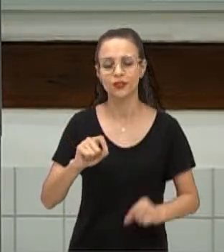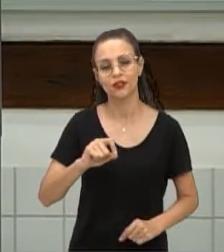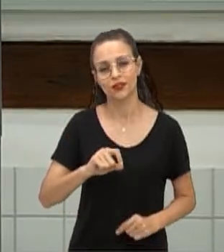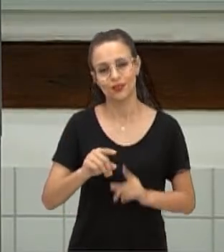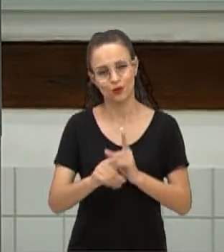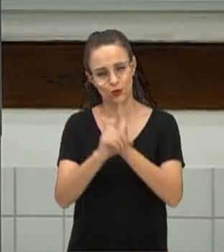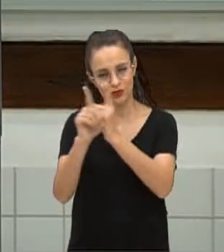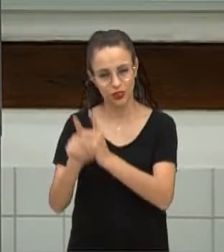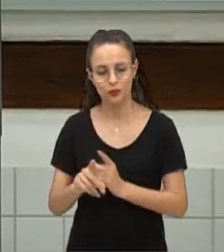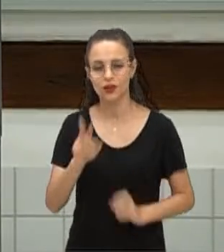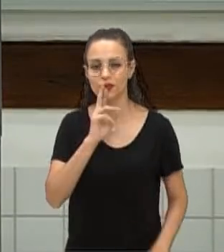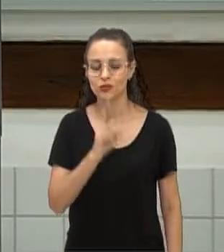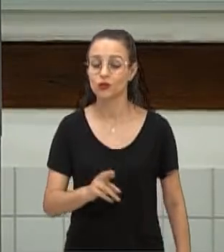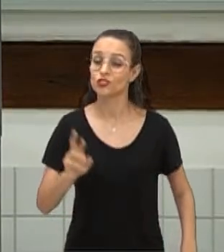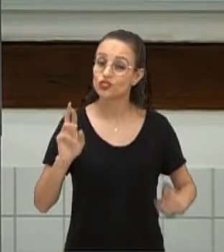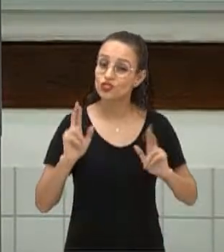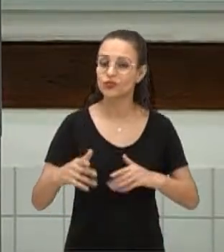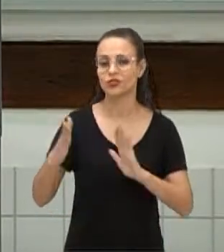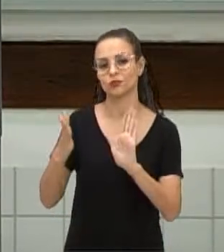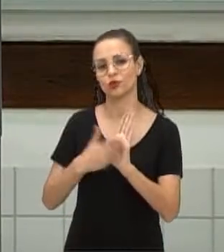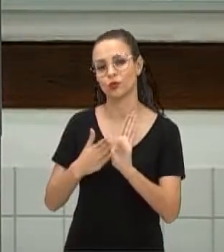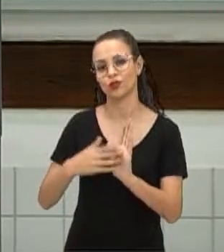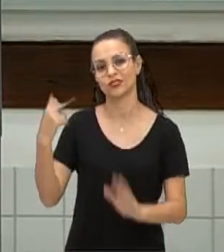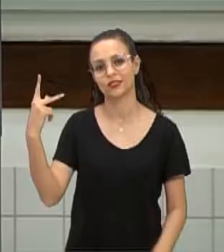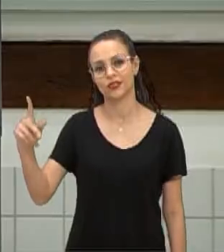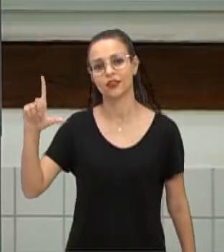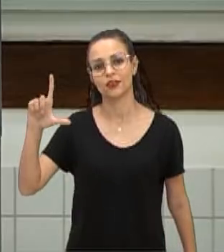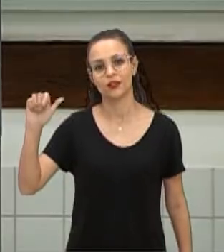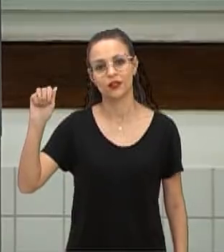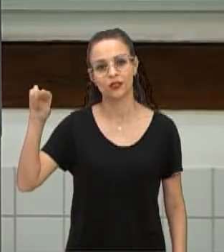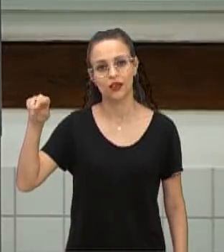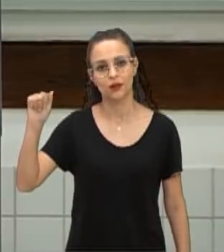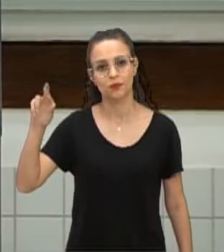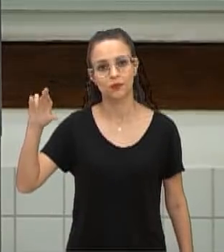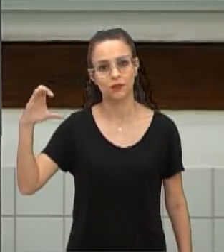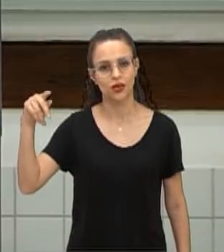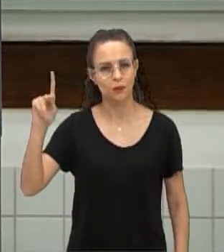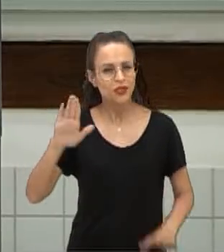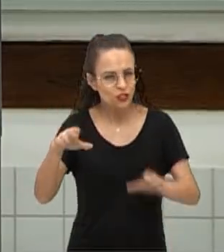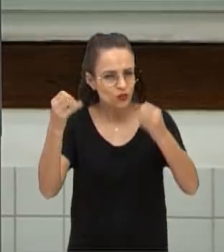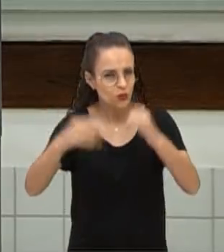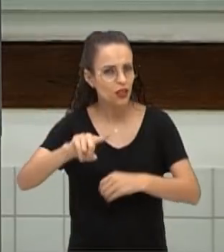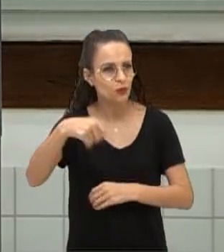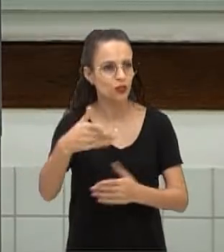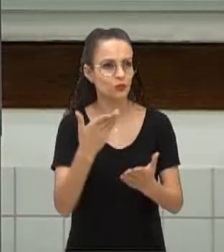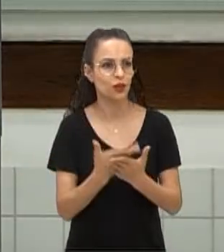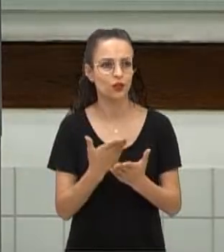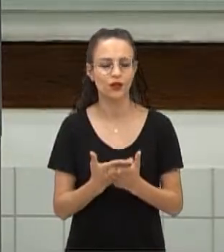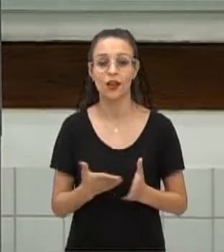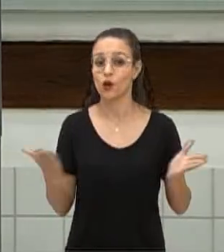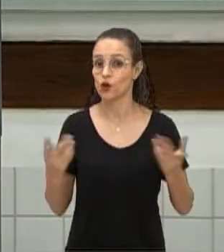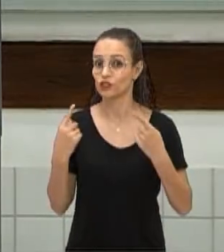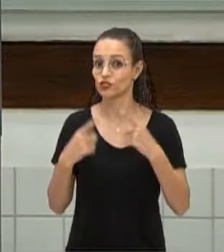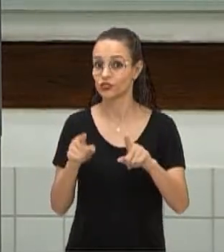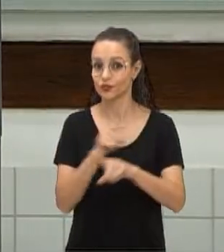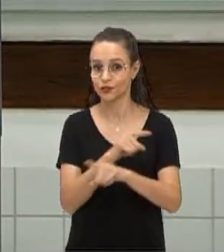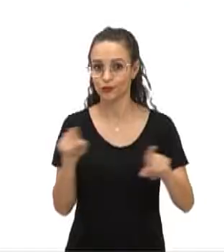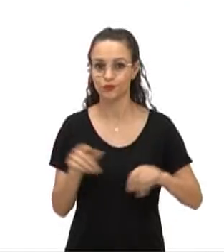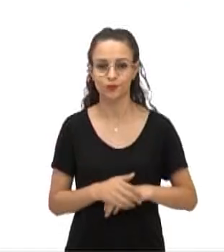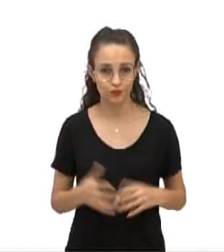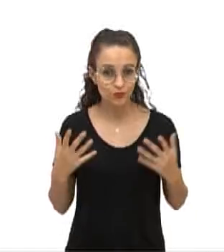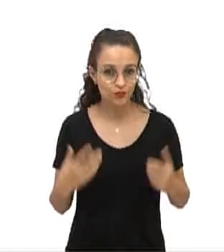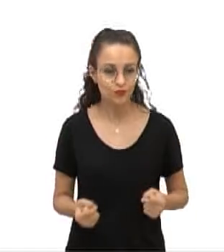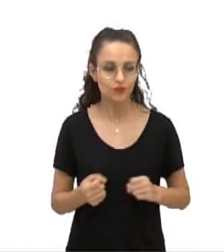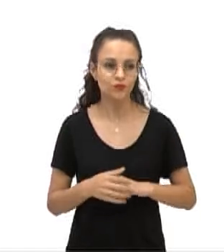respostas diferentes das respostas propostas por Lamarck. Mas isso eu vou desvendar para vocês na próxima aula. Agora eu quero fazer um desafio. Vamos